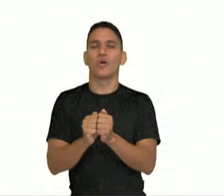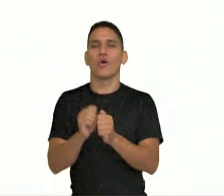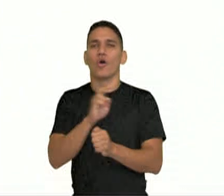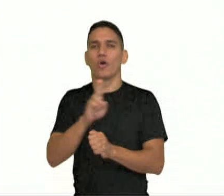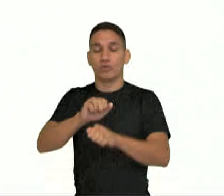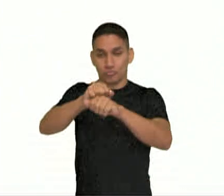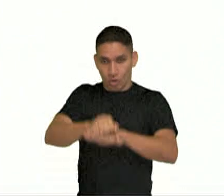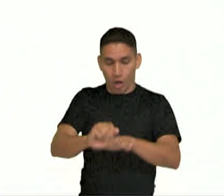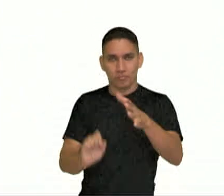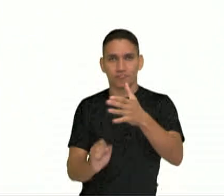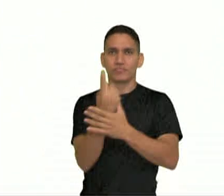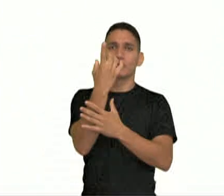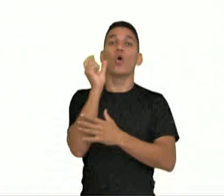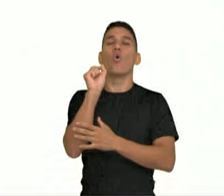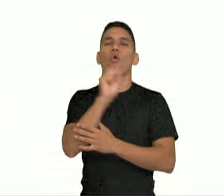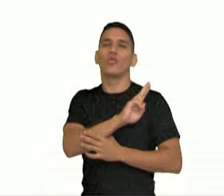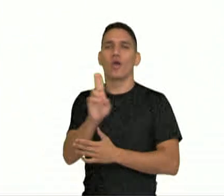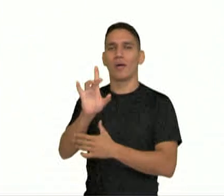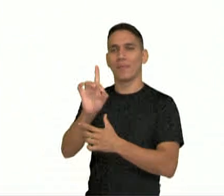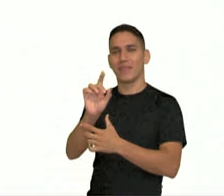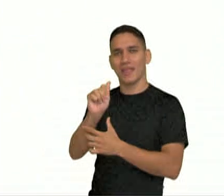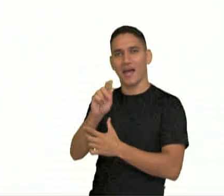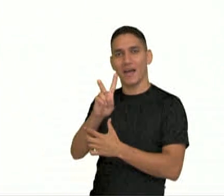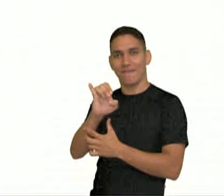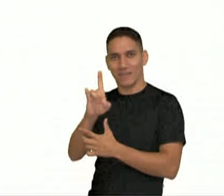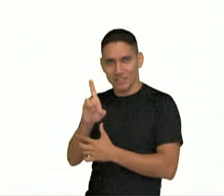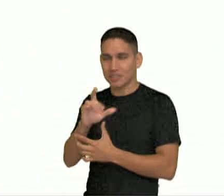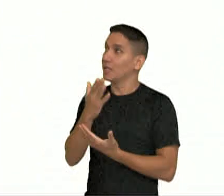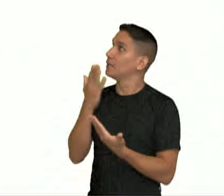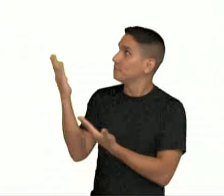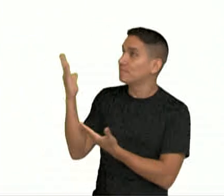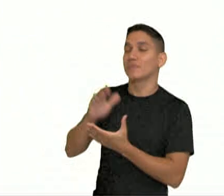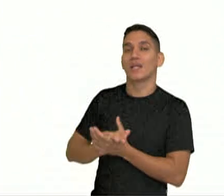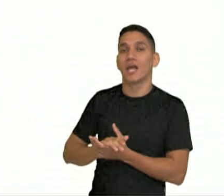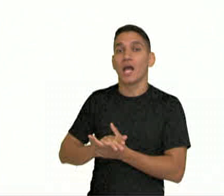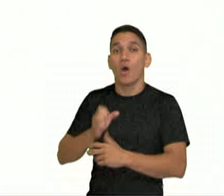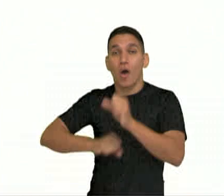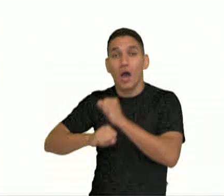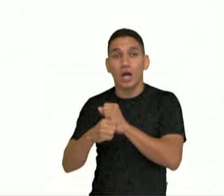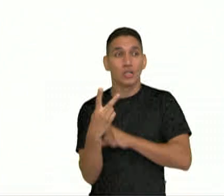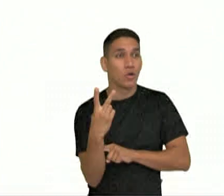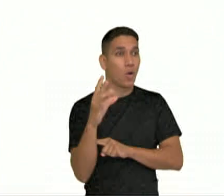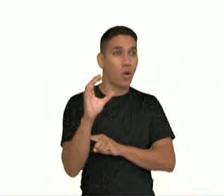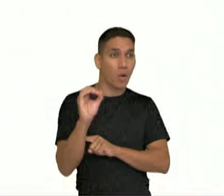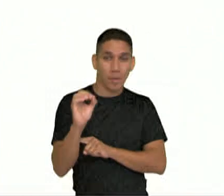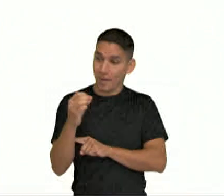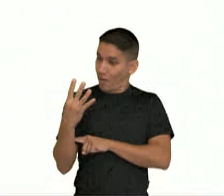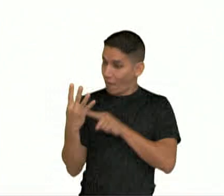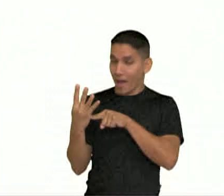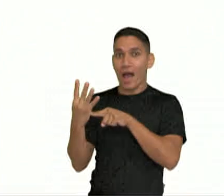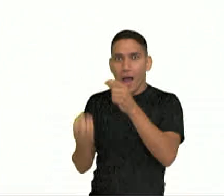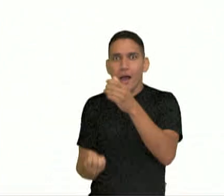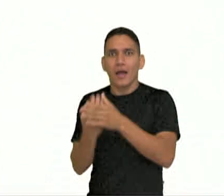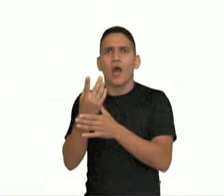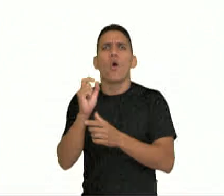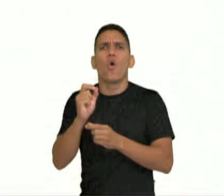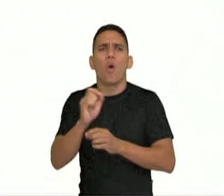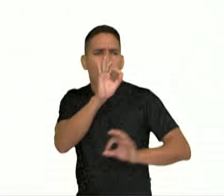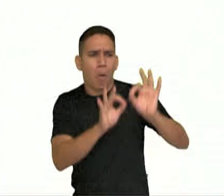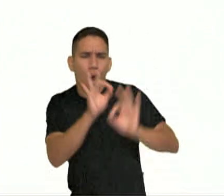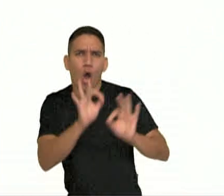Em 2004, eles criaram um programa chamado iPodder, que permitia